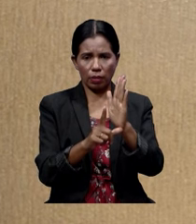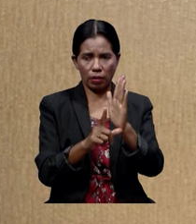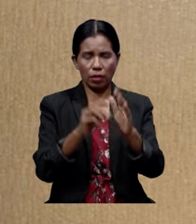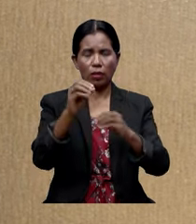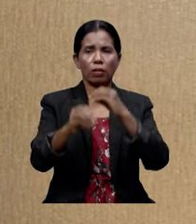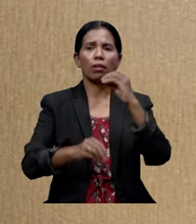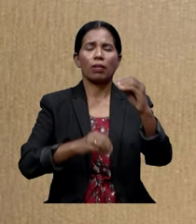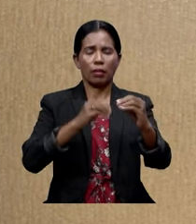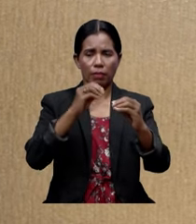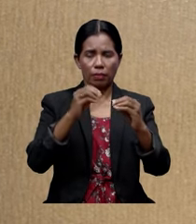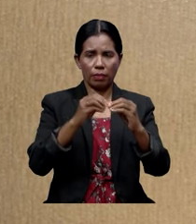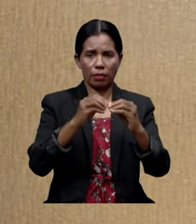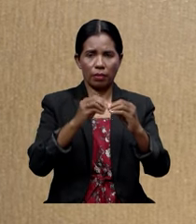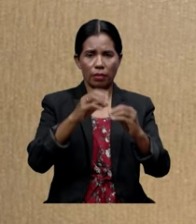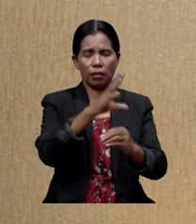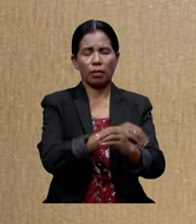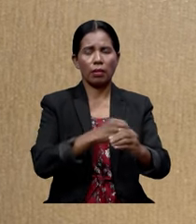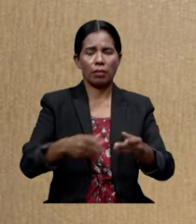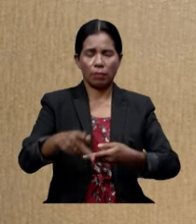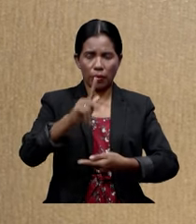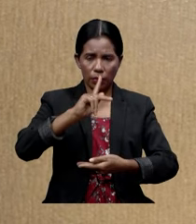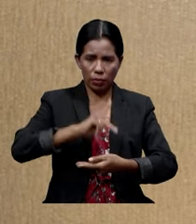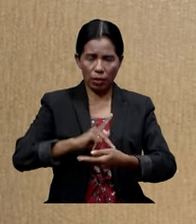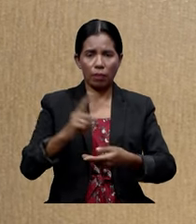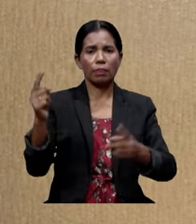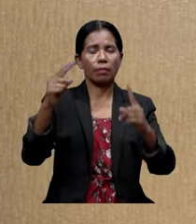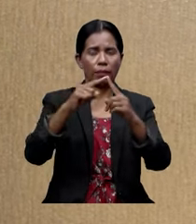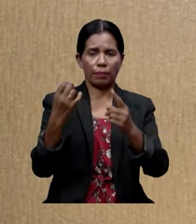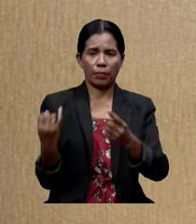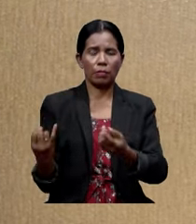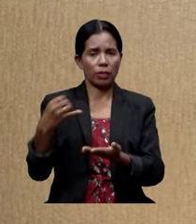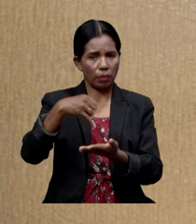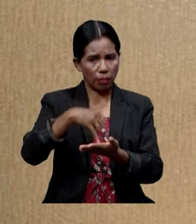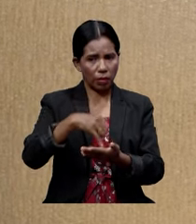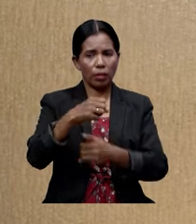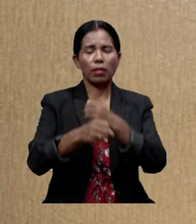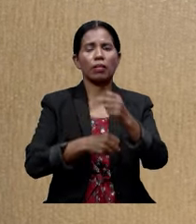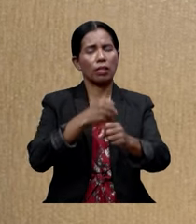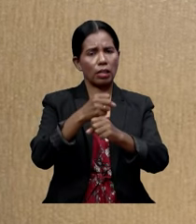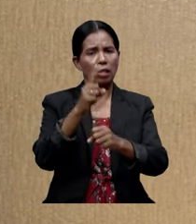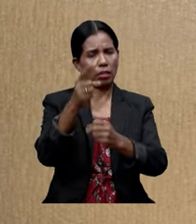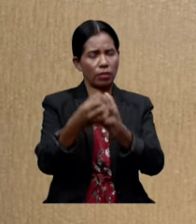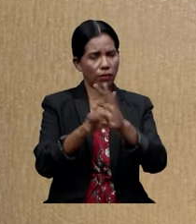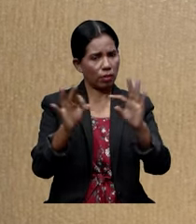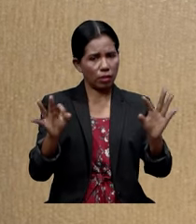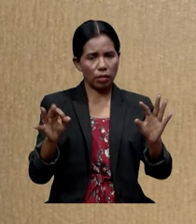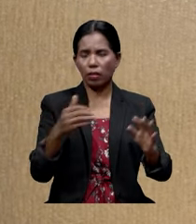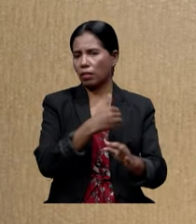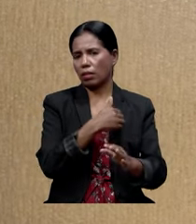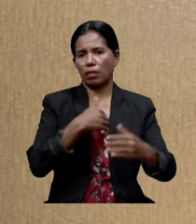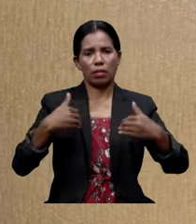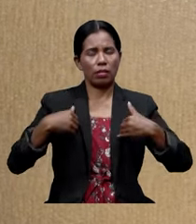vá, em proteção para investimento. Tinha aí da Liutiona, se dá a lei,